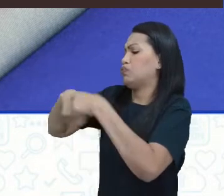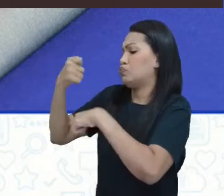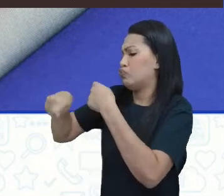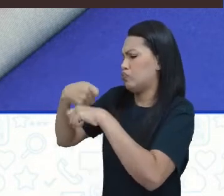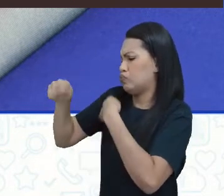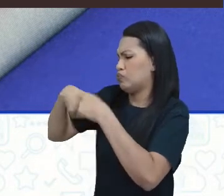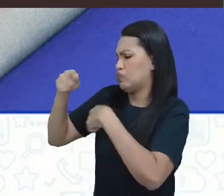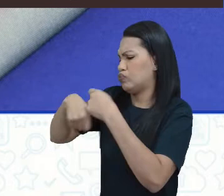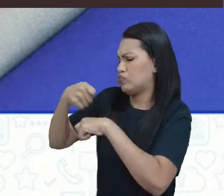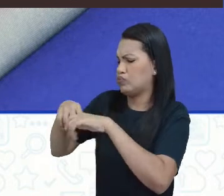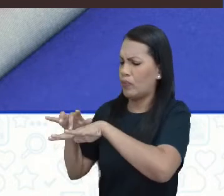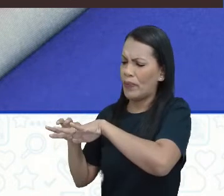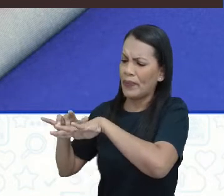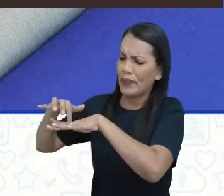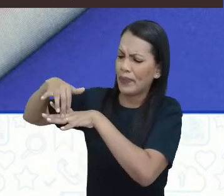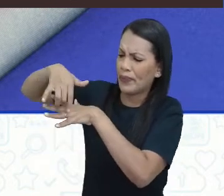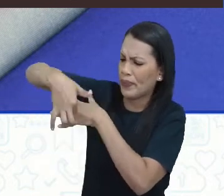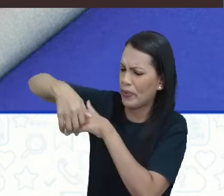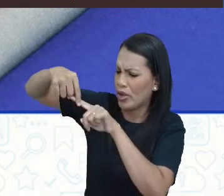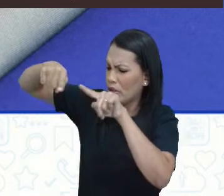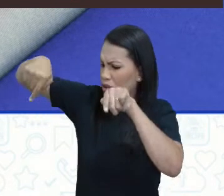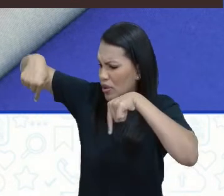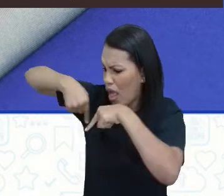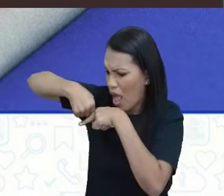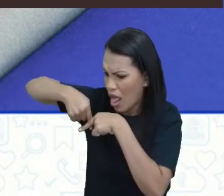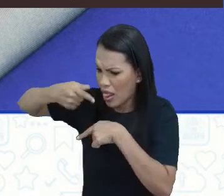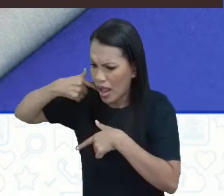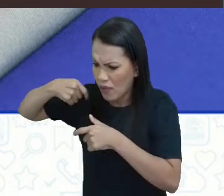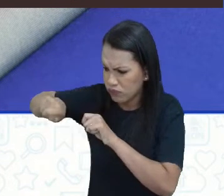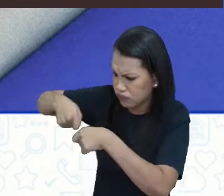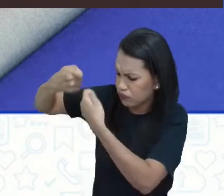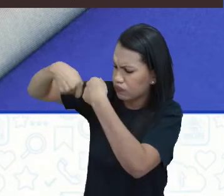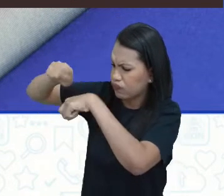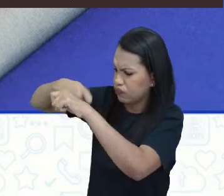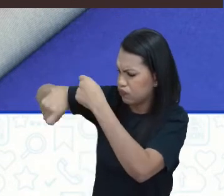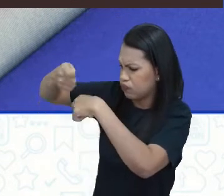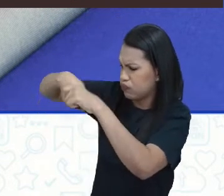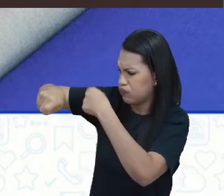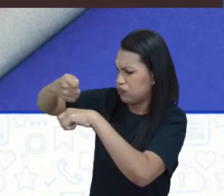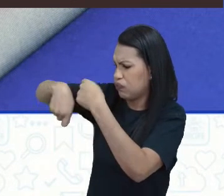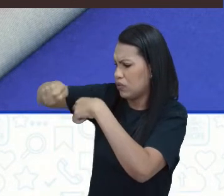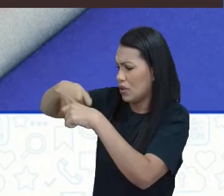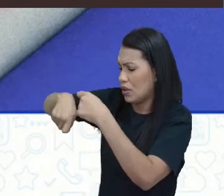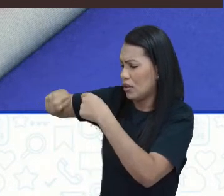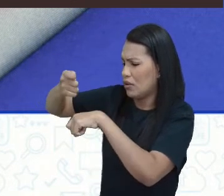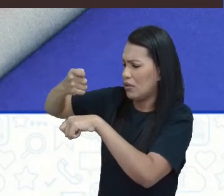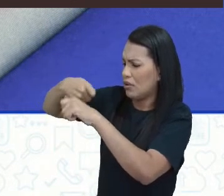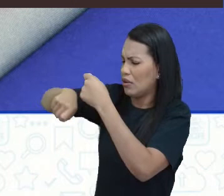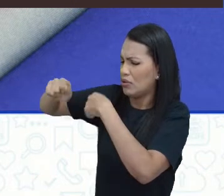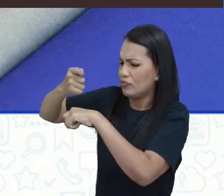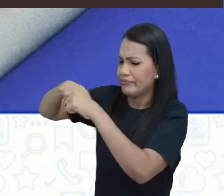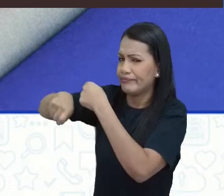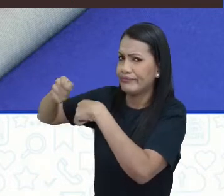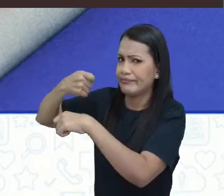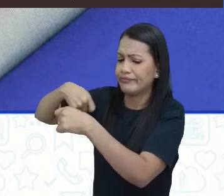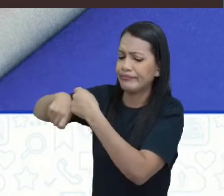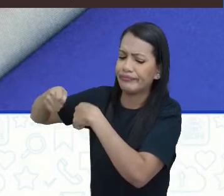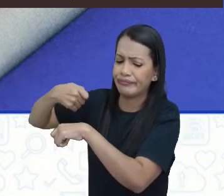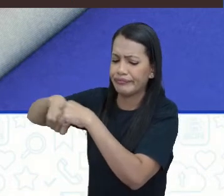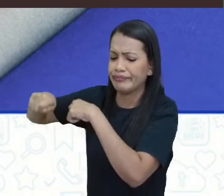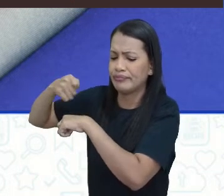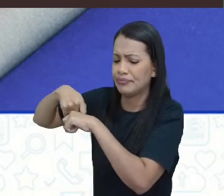e escadas, e salas e poços. Tecia e entristecia, consequentemente. A moça, a